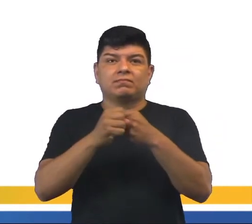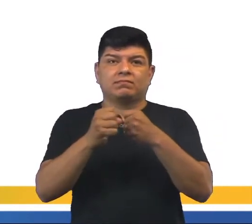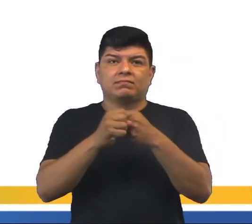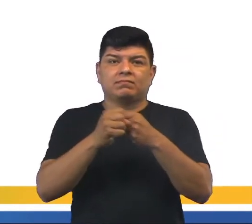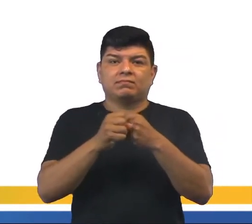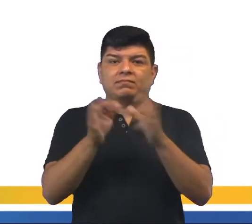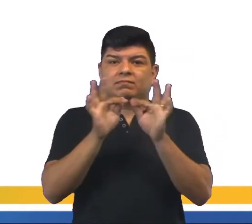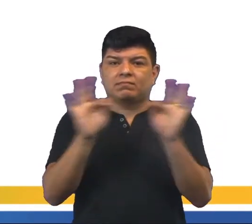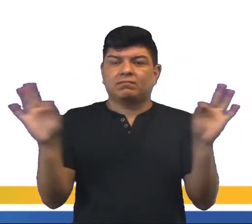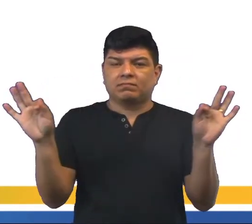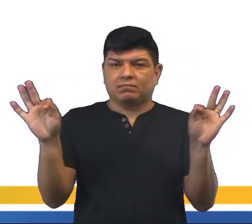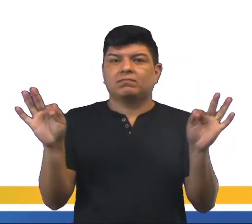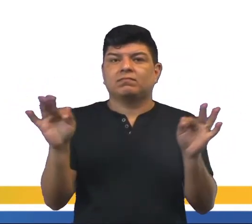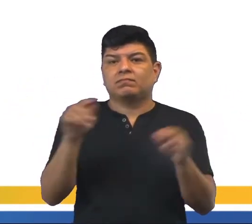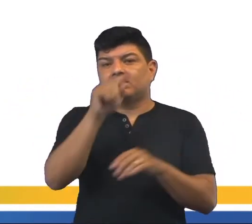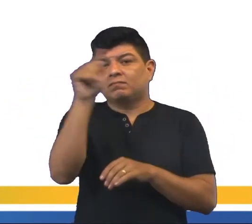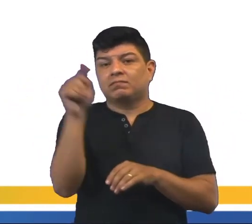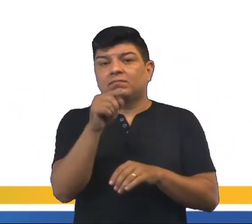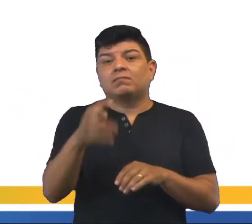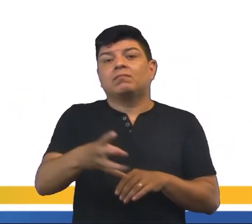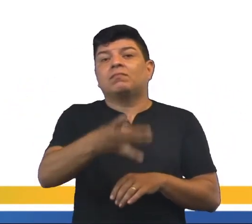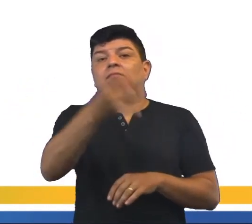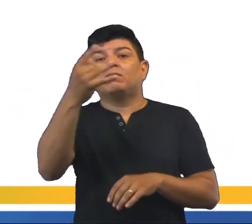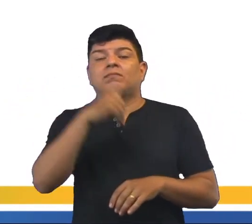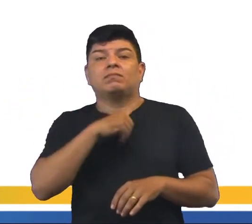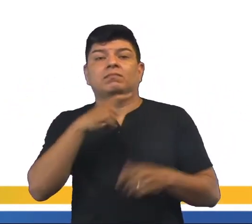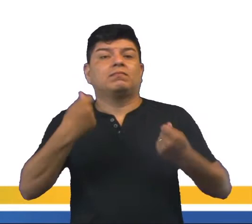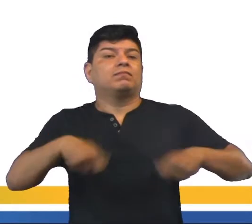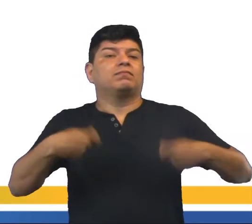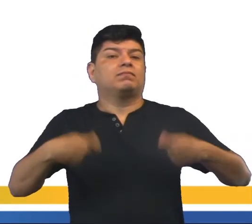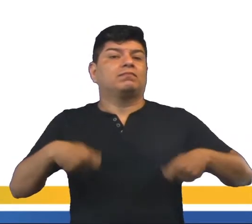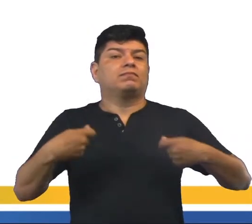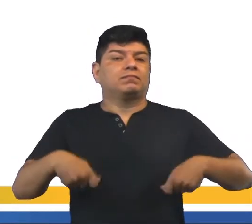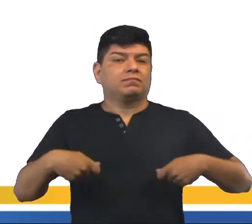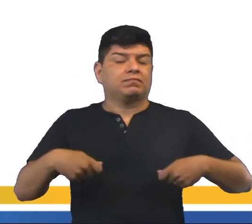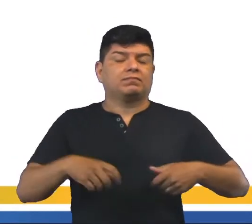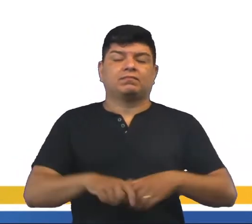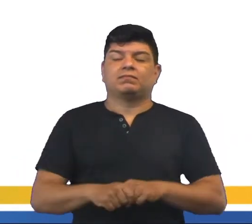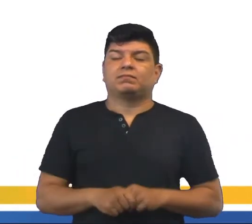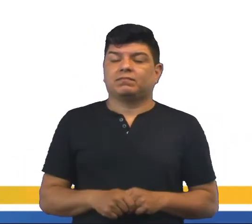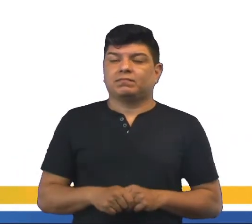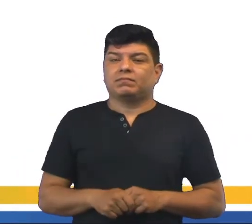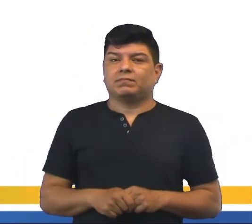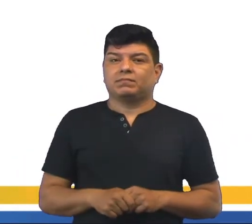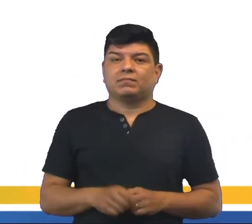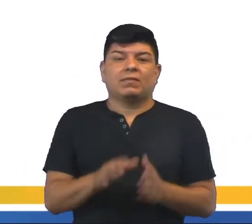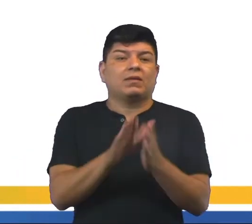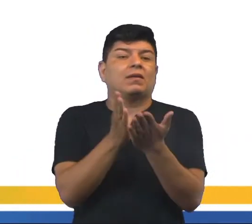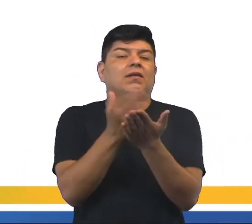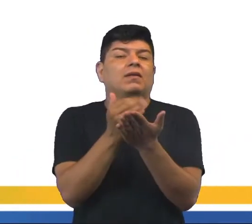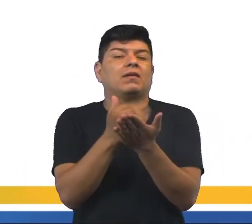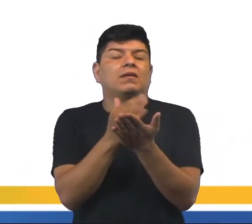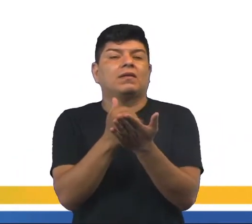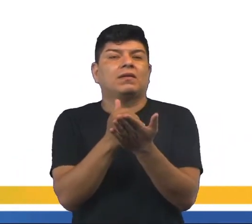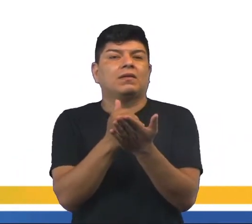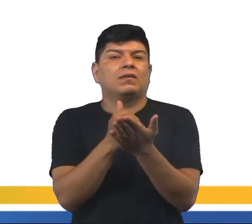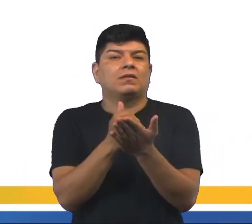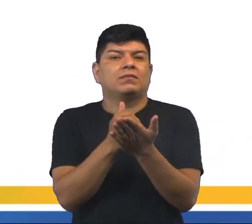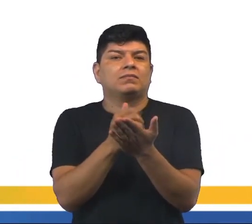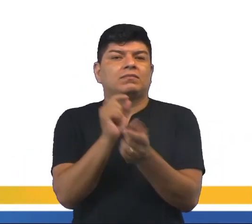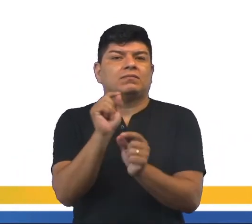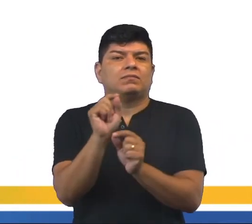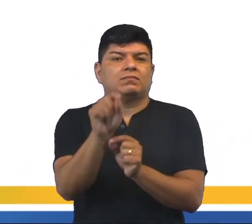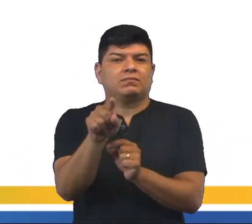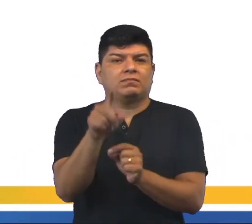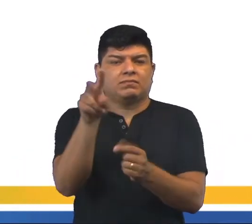interrogativas. Temos as frases ali. Quanto tempo necessitas? Ou seja, quanto tempo você necessita? Que livro ha leído este verano? Que